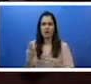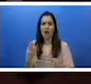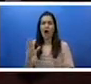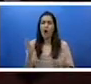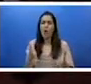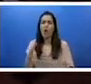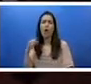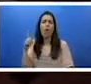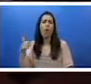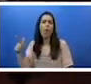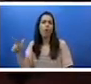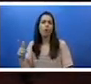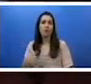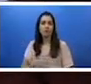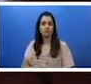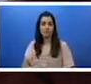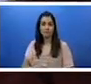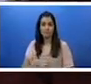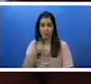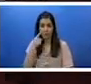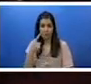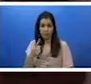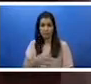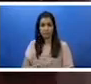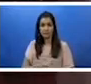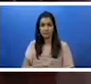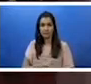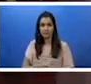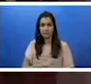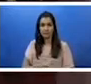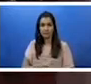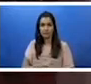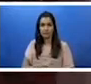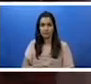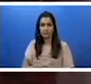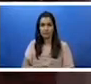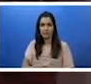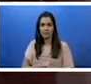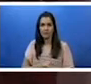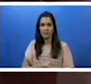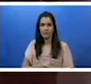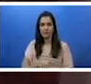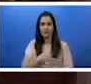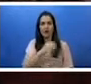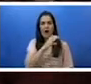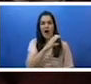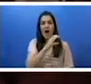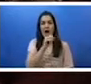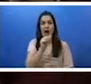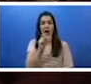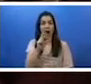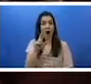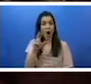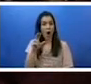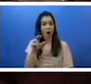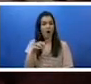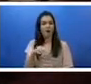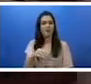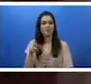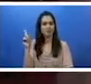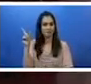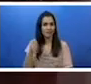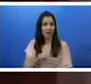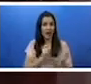nós podemos pensar? Vamos lá? Olha aqui, nós temos carroça, canoa e